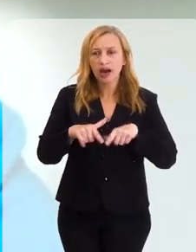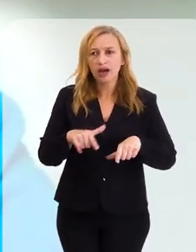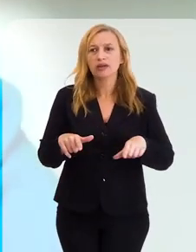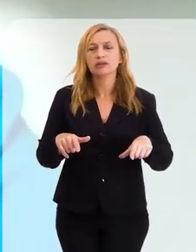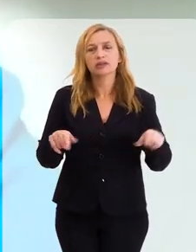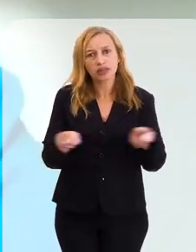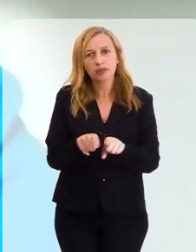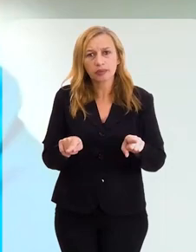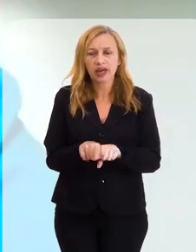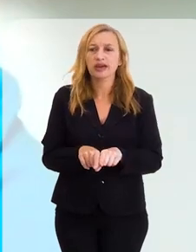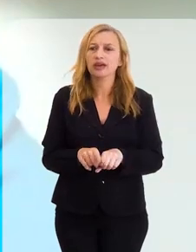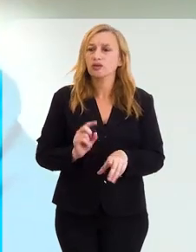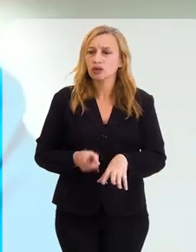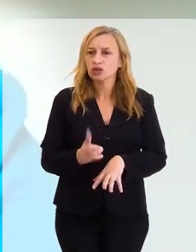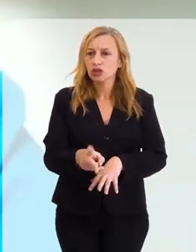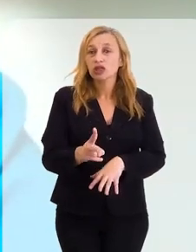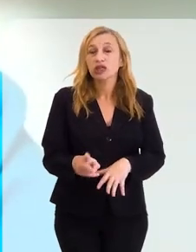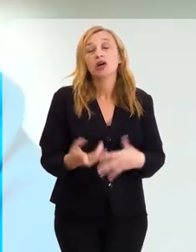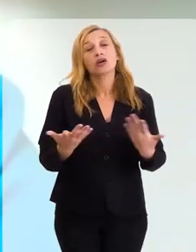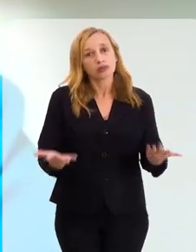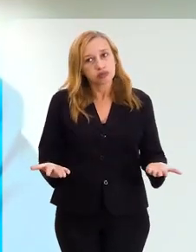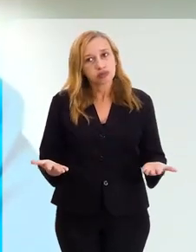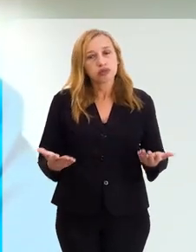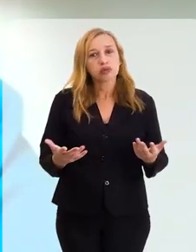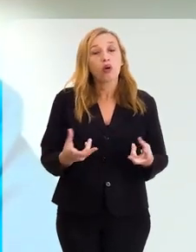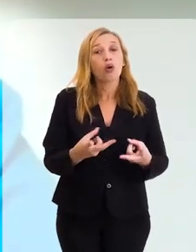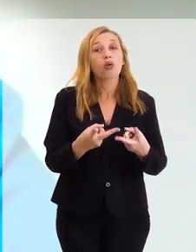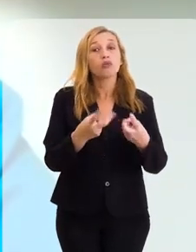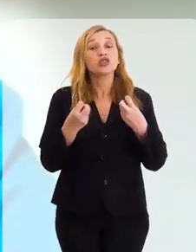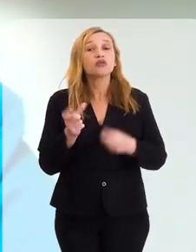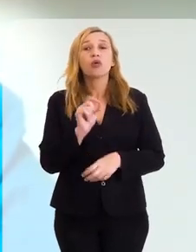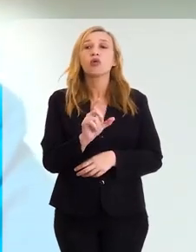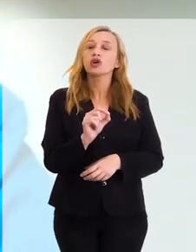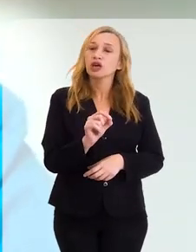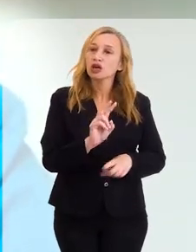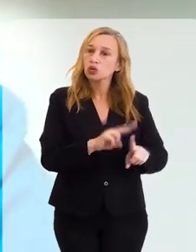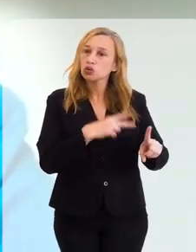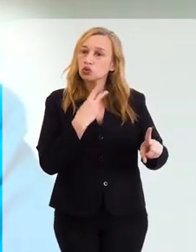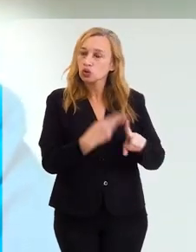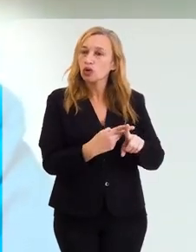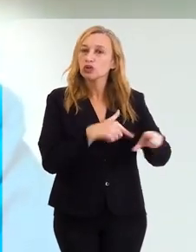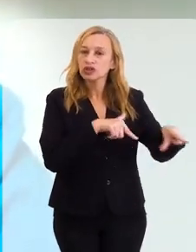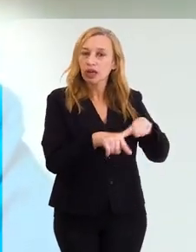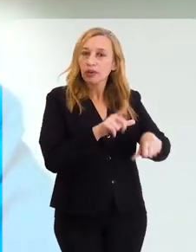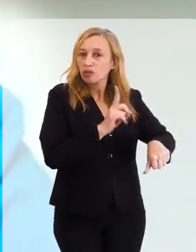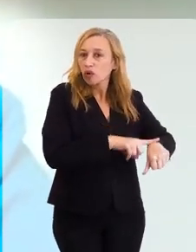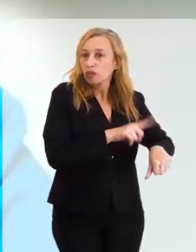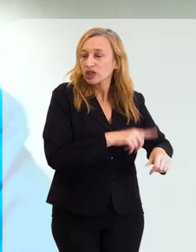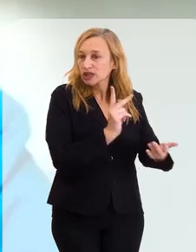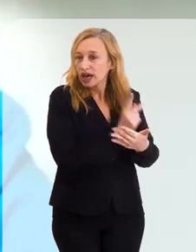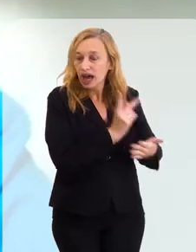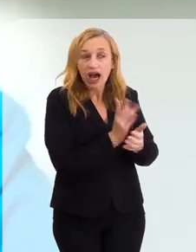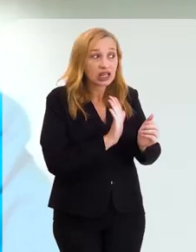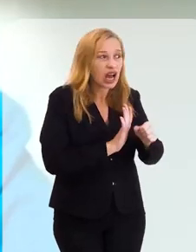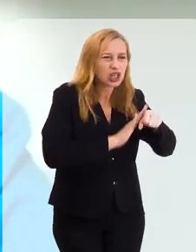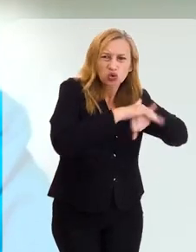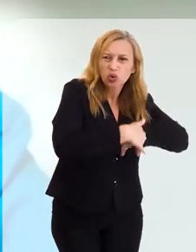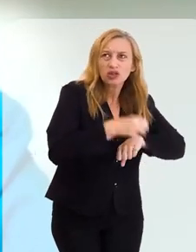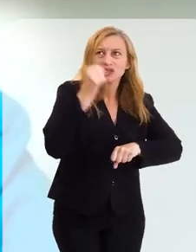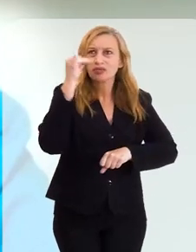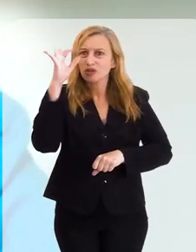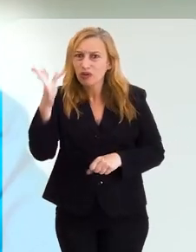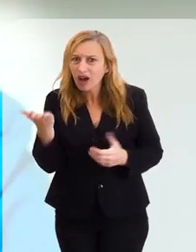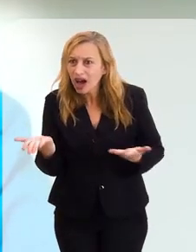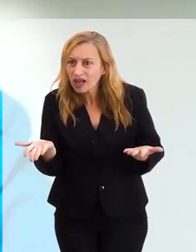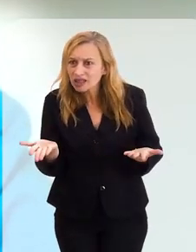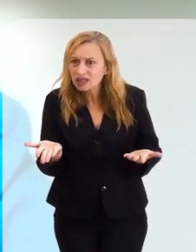Quer dizer, é que um indivíduo, ser humano, possa suportar. Então, se observou jornadas de trabalho em momentos impróprios,